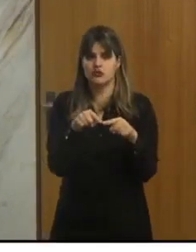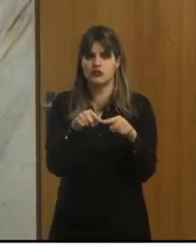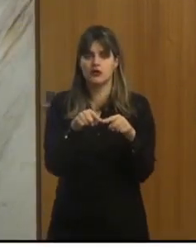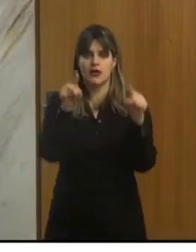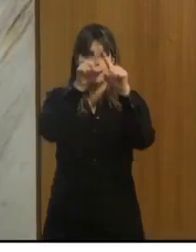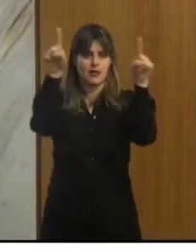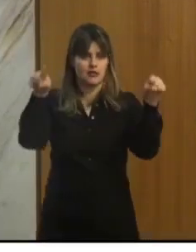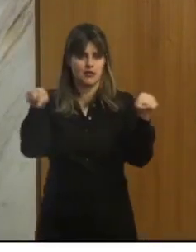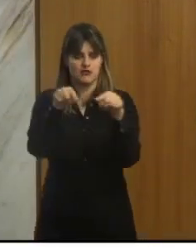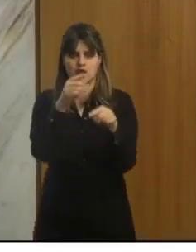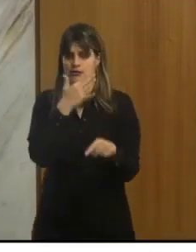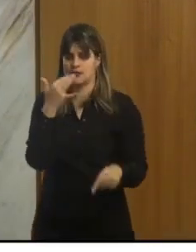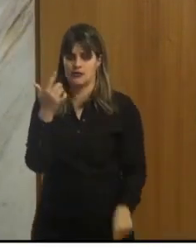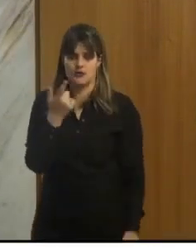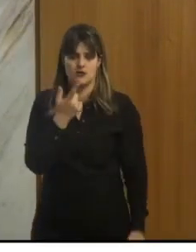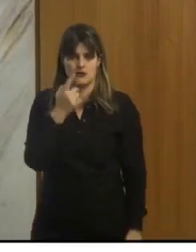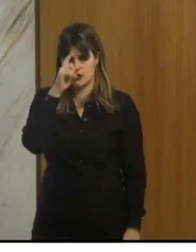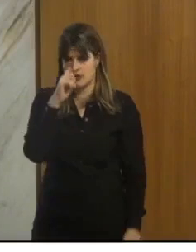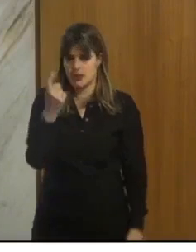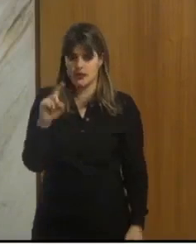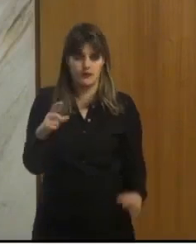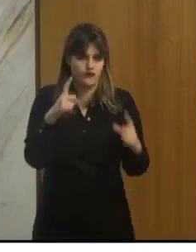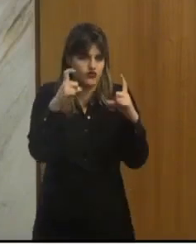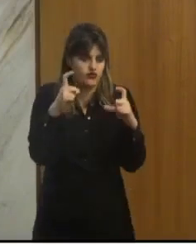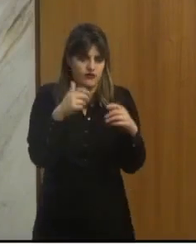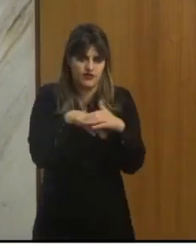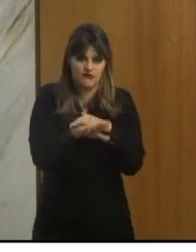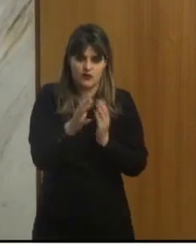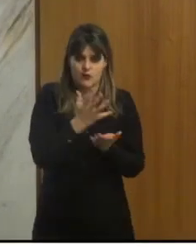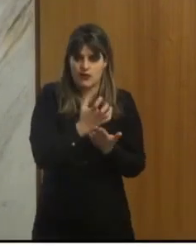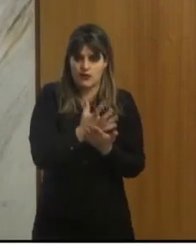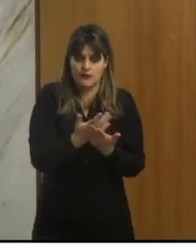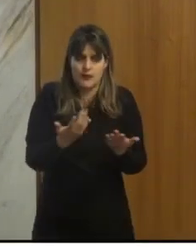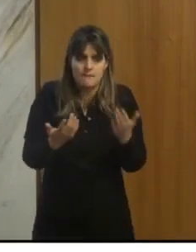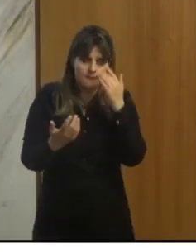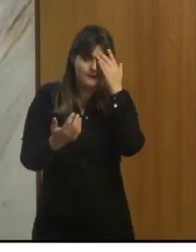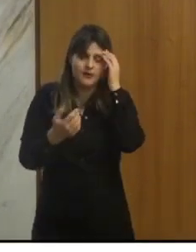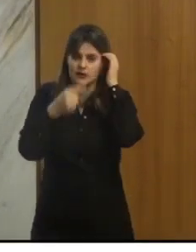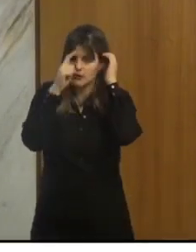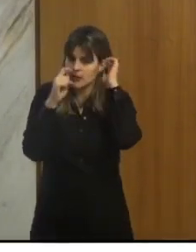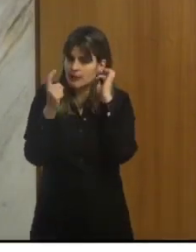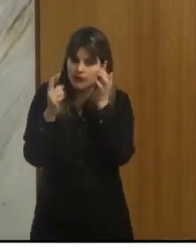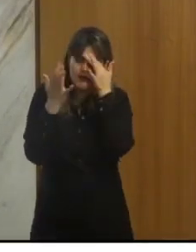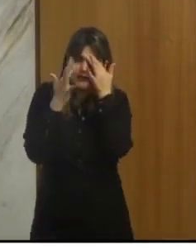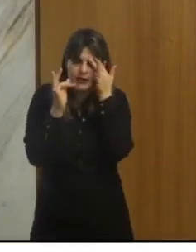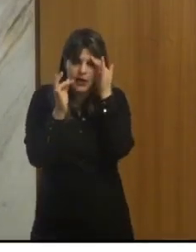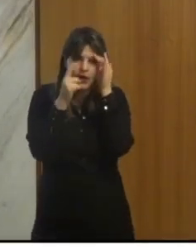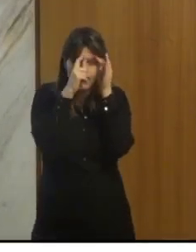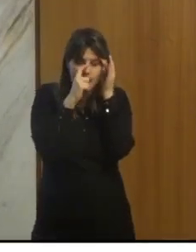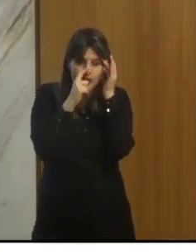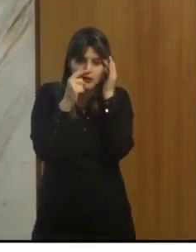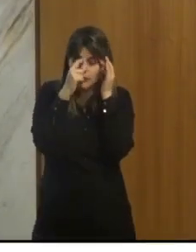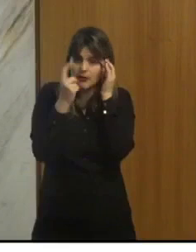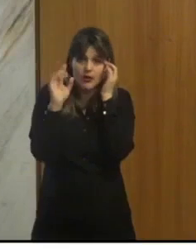Os painéis, é engraçado, eu não me lembrava até estas fotografias, não me lembrava onde é que os painéis estavam expostos, tentado lembrar onde é que eles estavam, não me lembrei,